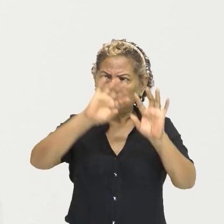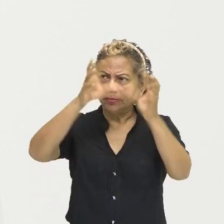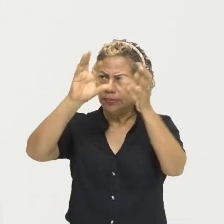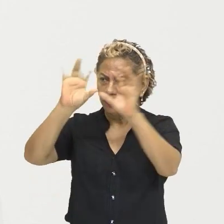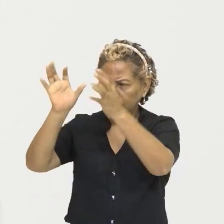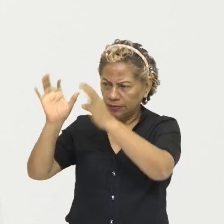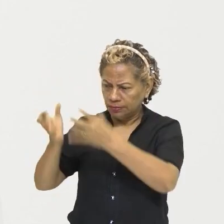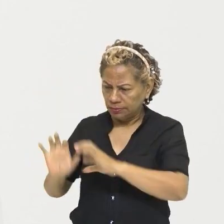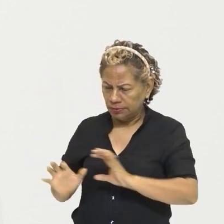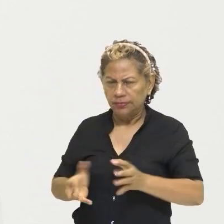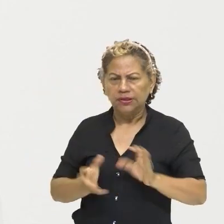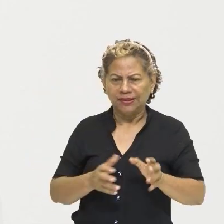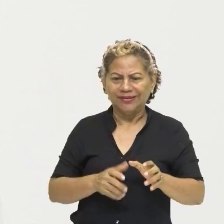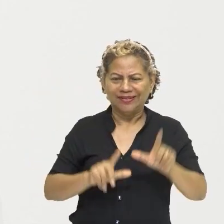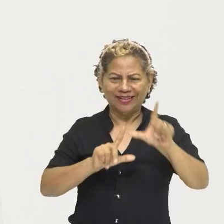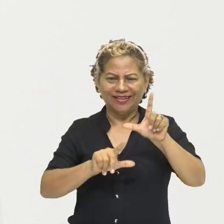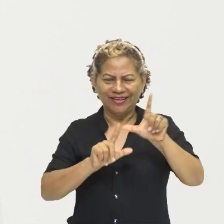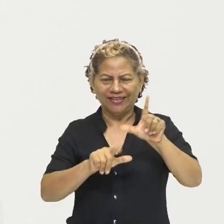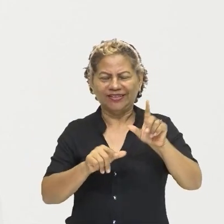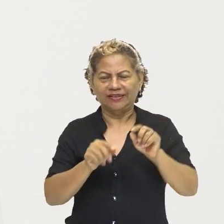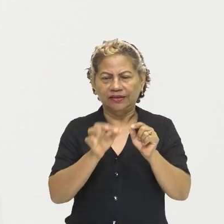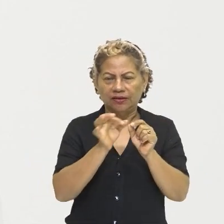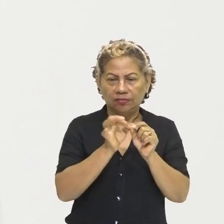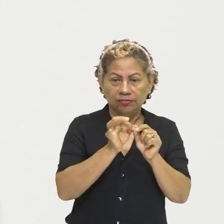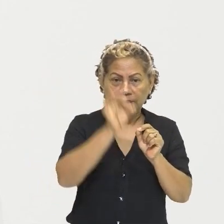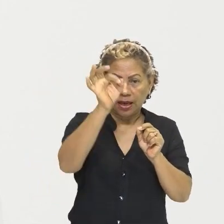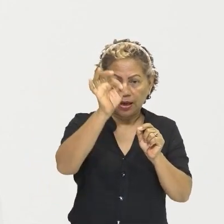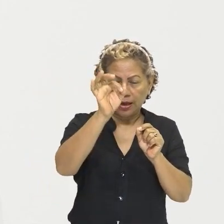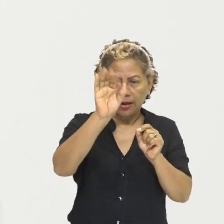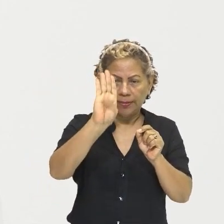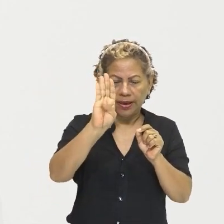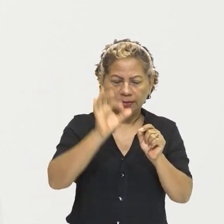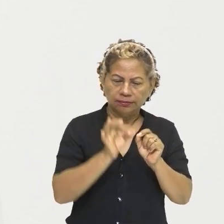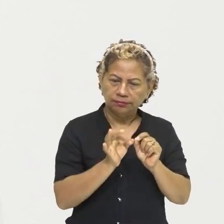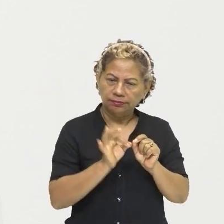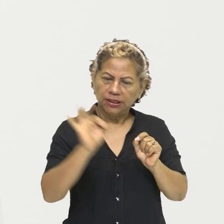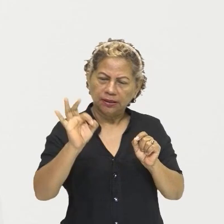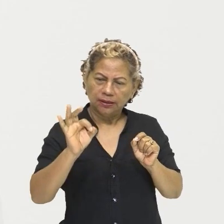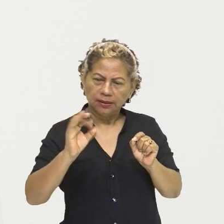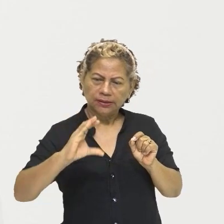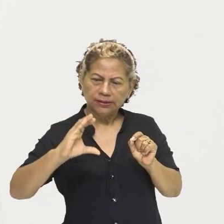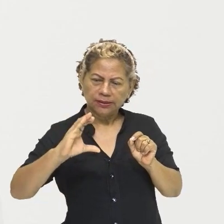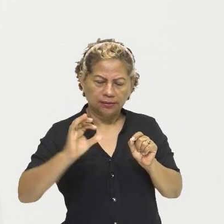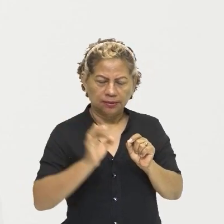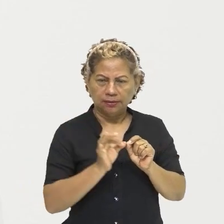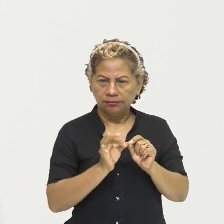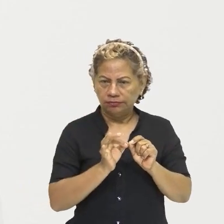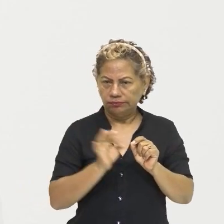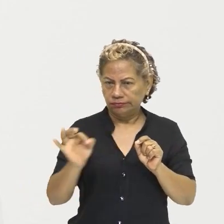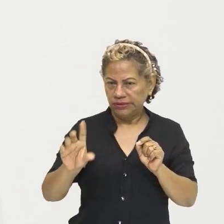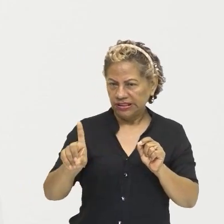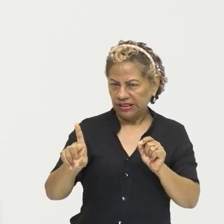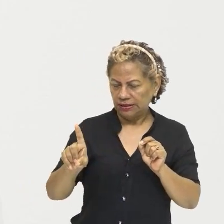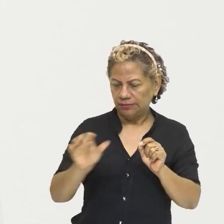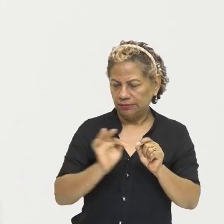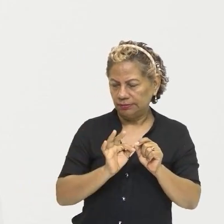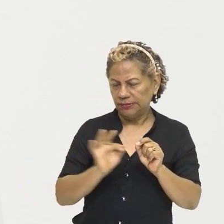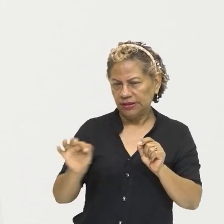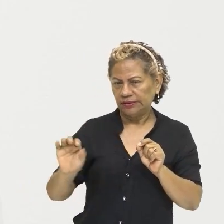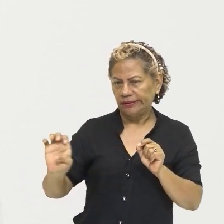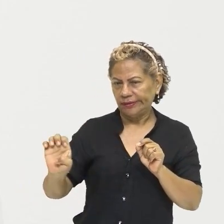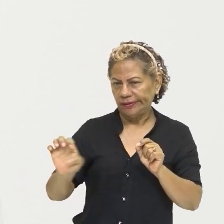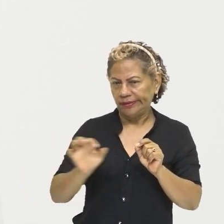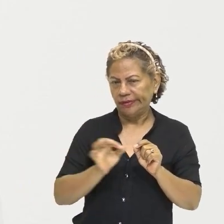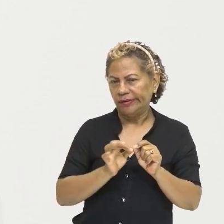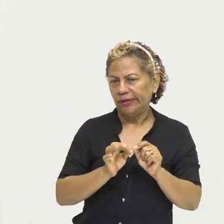separadas por intervalos de tempos iguais. Significa que, quando o planeta se desloca de